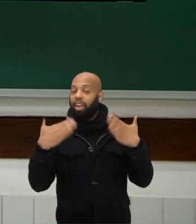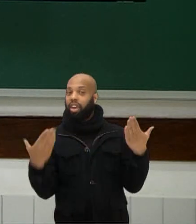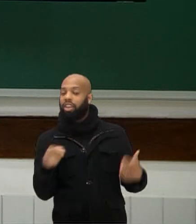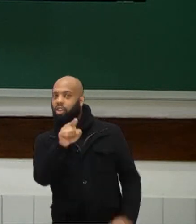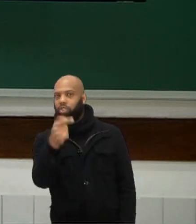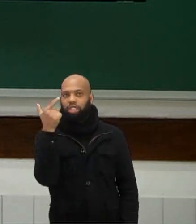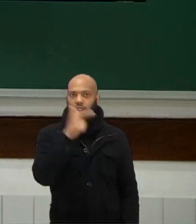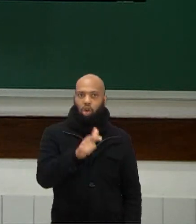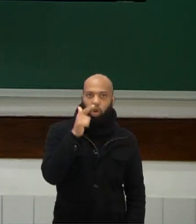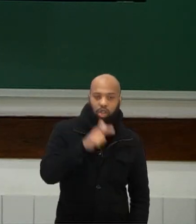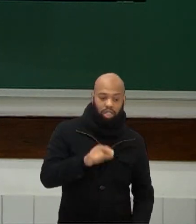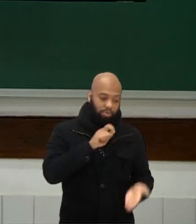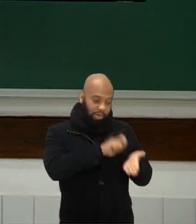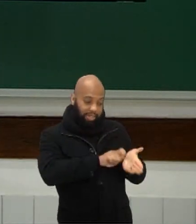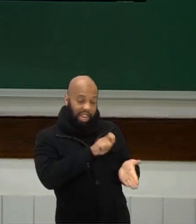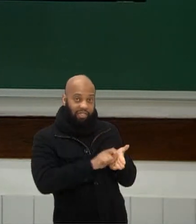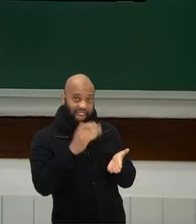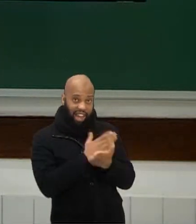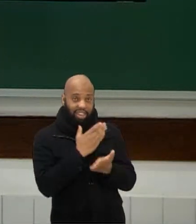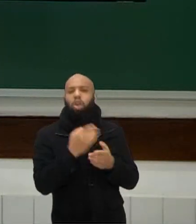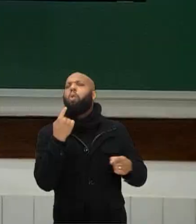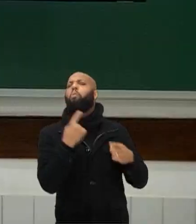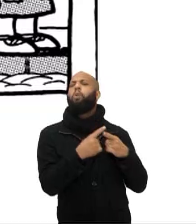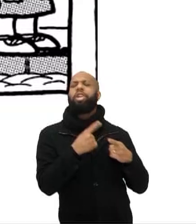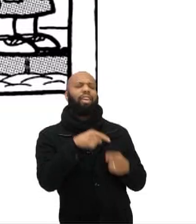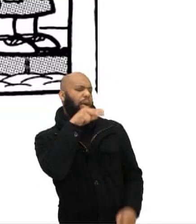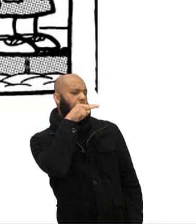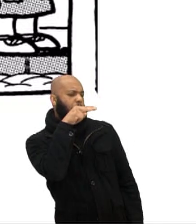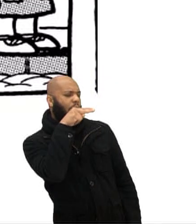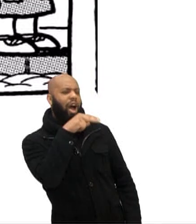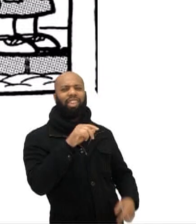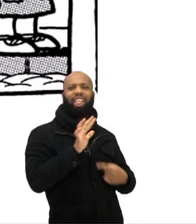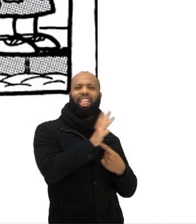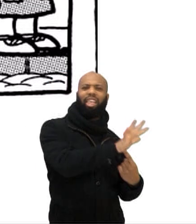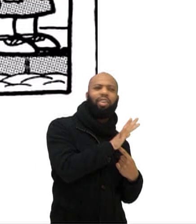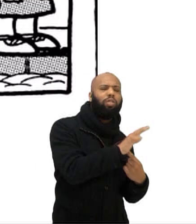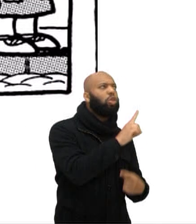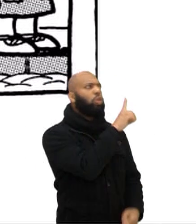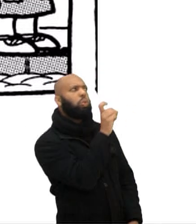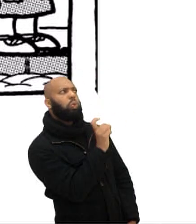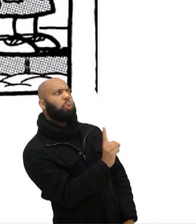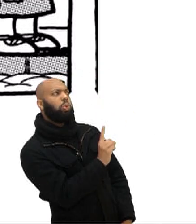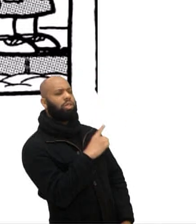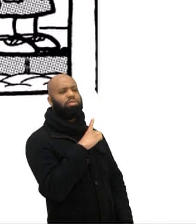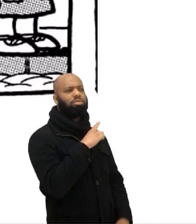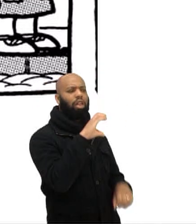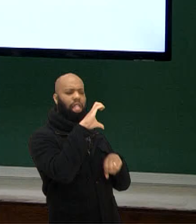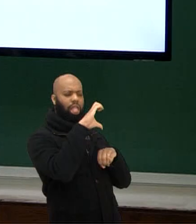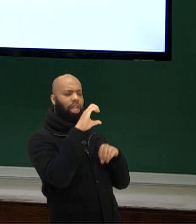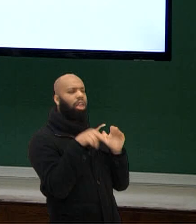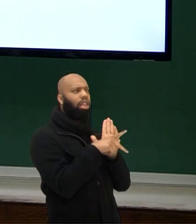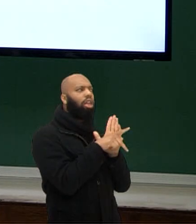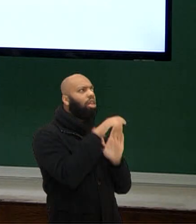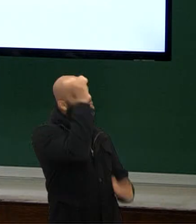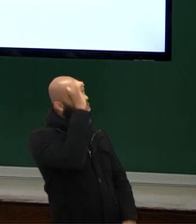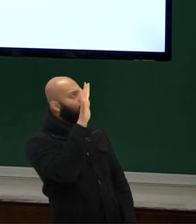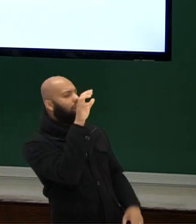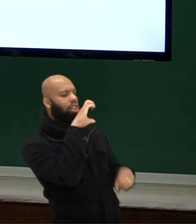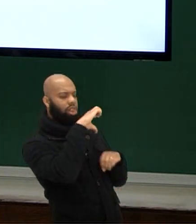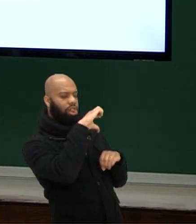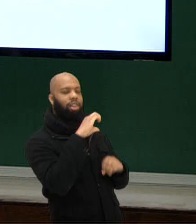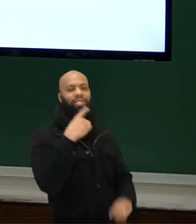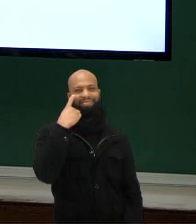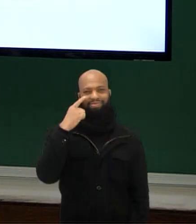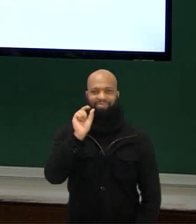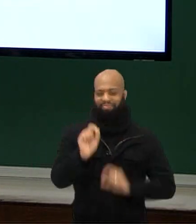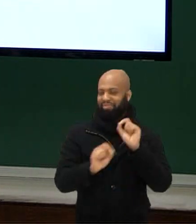Então, conseguiram colocar aí no caderno por que Mônica está expressando essa dúvida com esse ponto de interrogação acima da cabeça dela? Olha o que eu